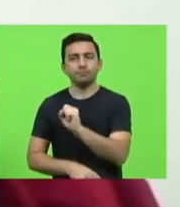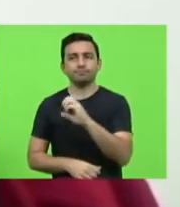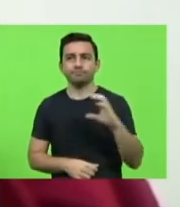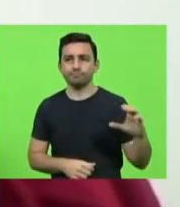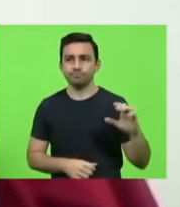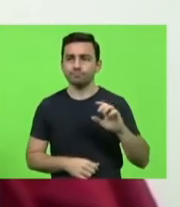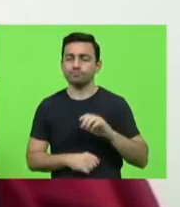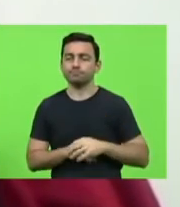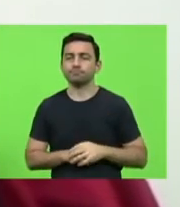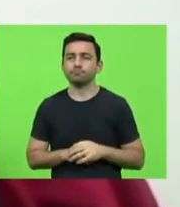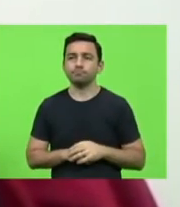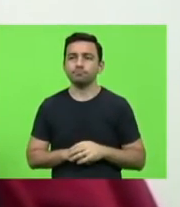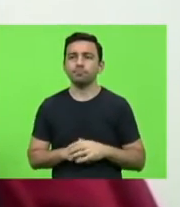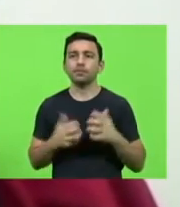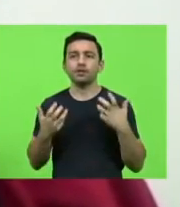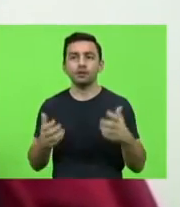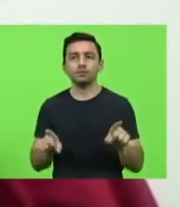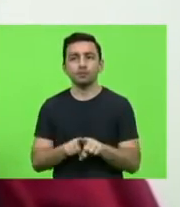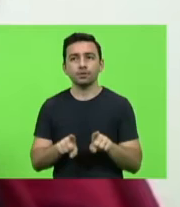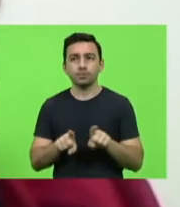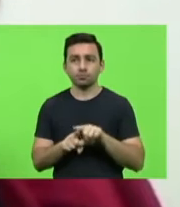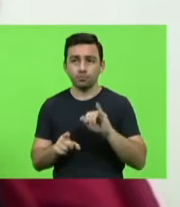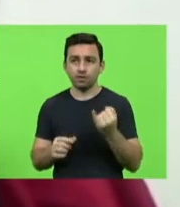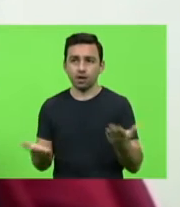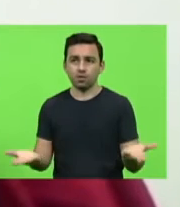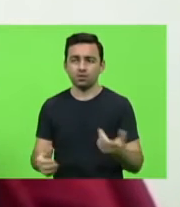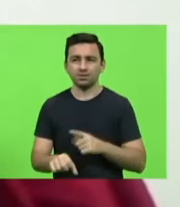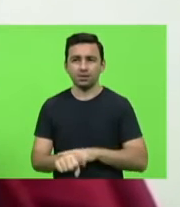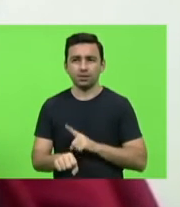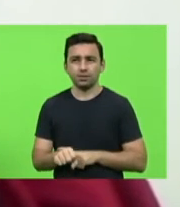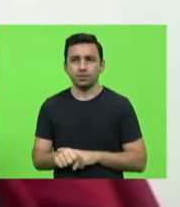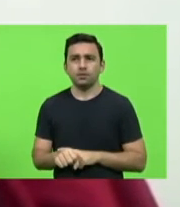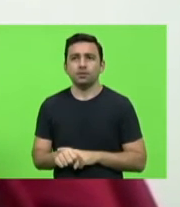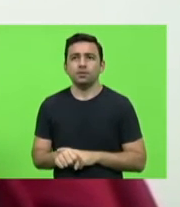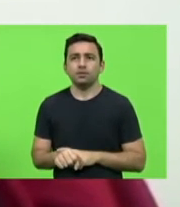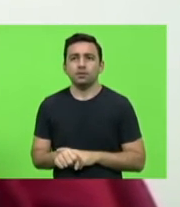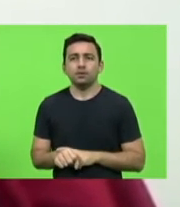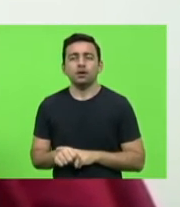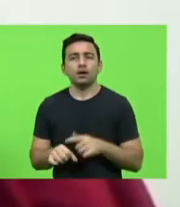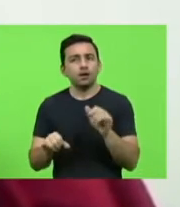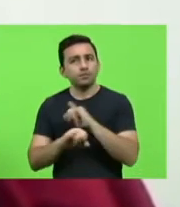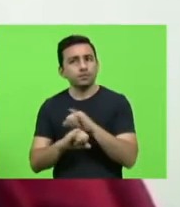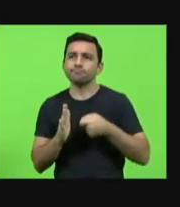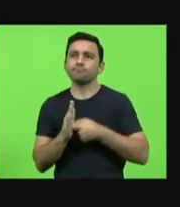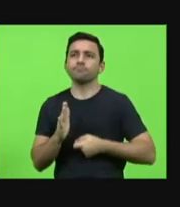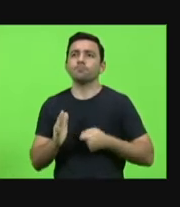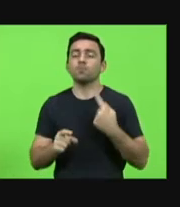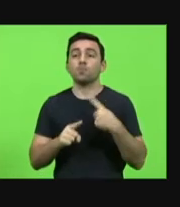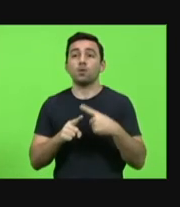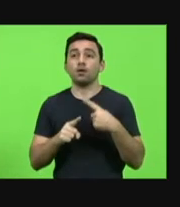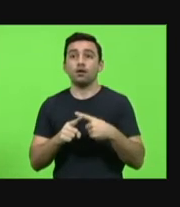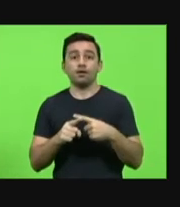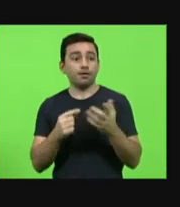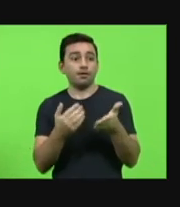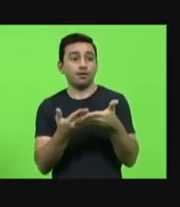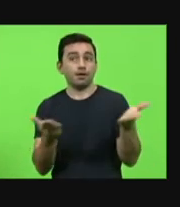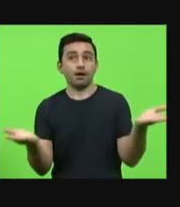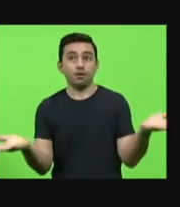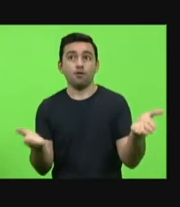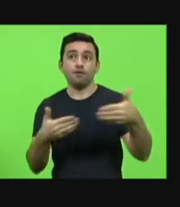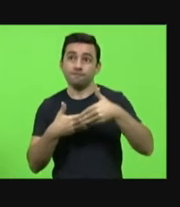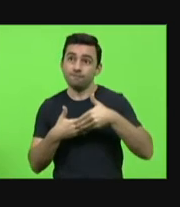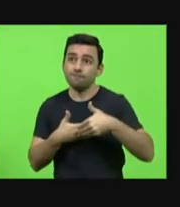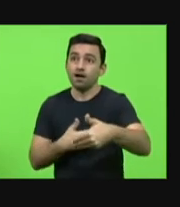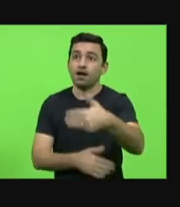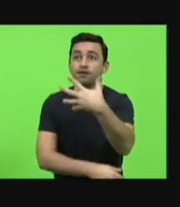comemorado pela deputada Luciane Carminati, do PT, durante a sessão ordinária desta quarta-feira. A parlamentar mostrou no